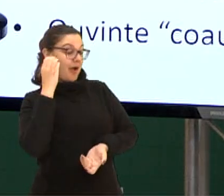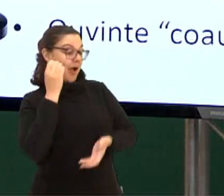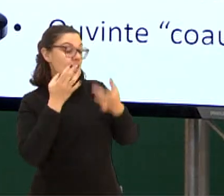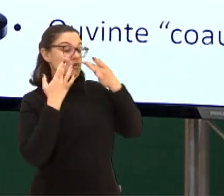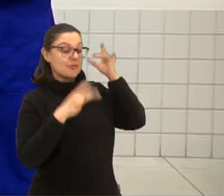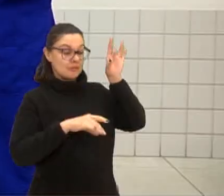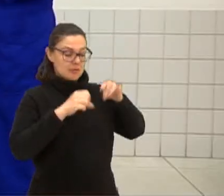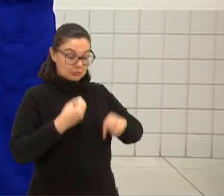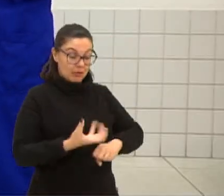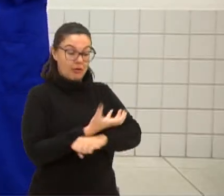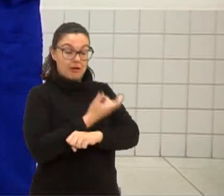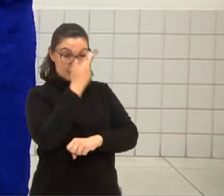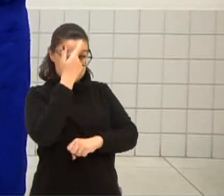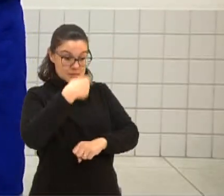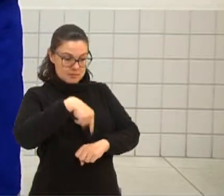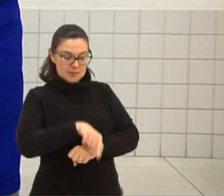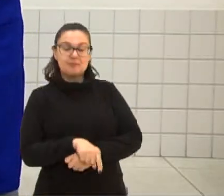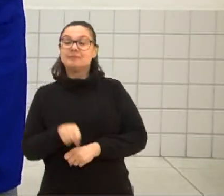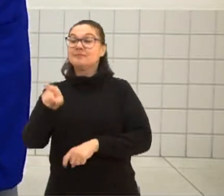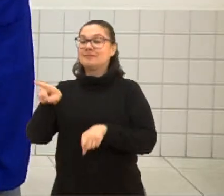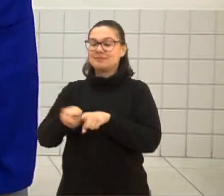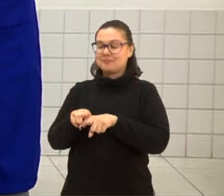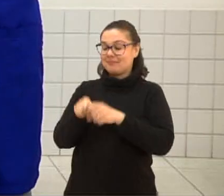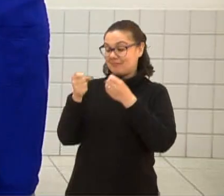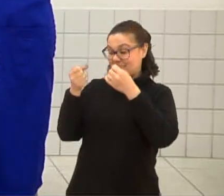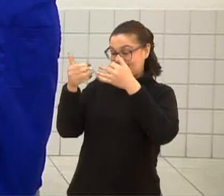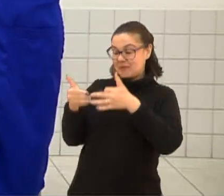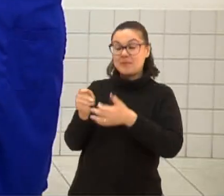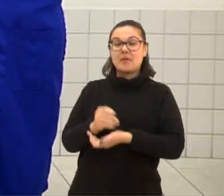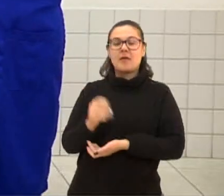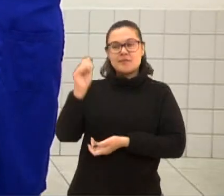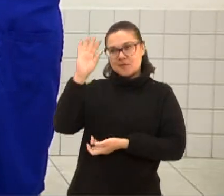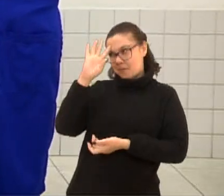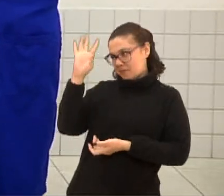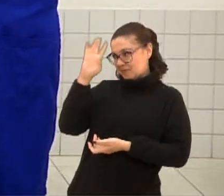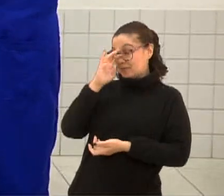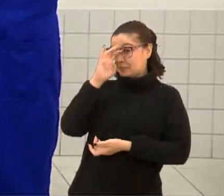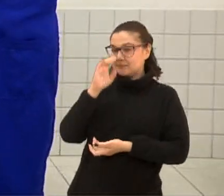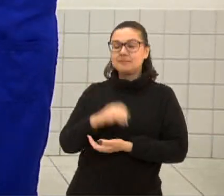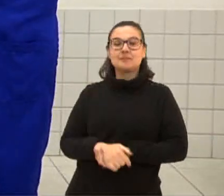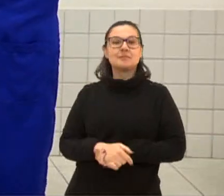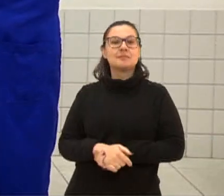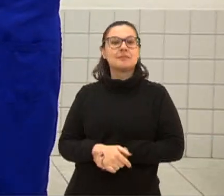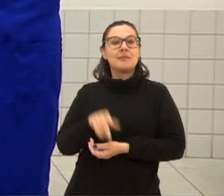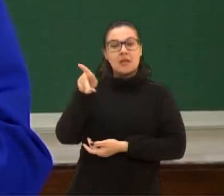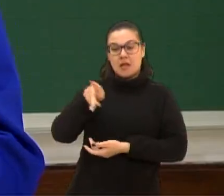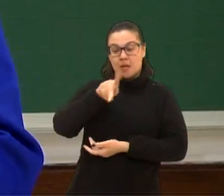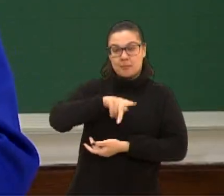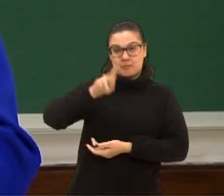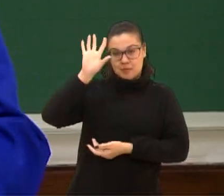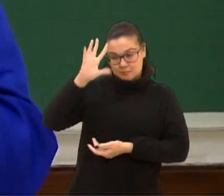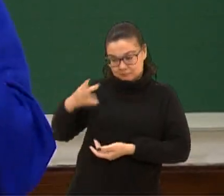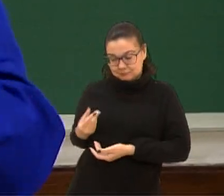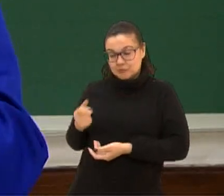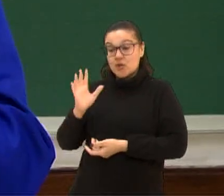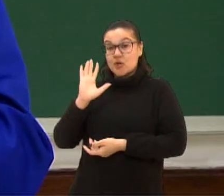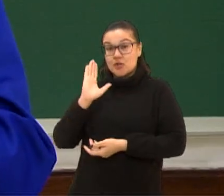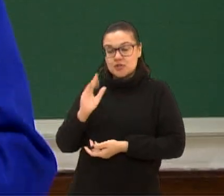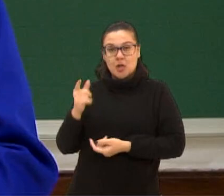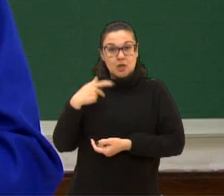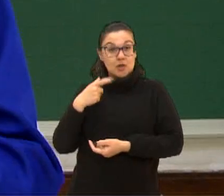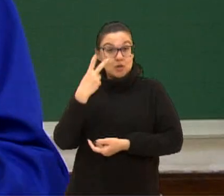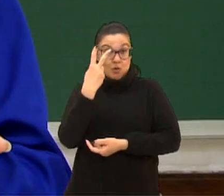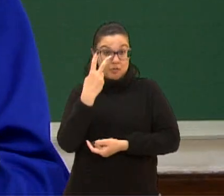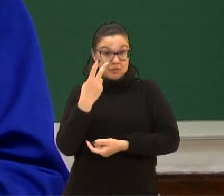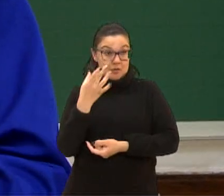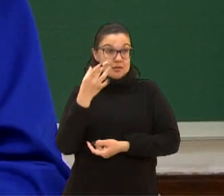reação das pessoas. Até quero fazer aqui um comentário, essa coisa do imaginar o personagem, né? A professora participou de 2